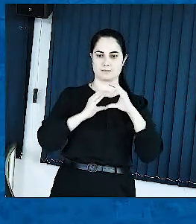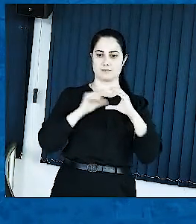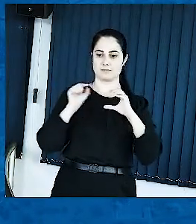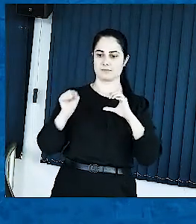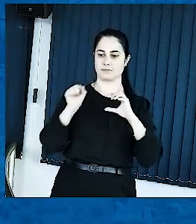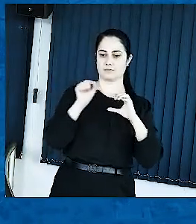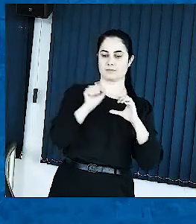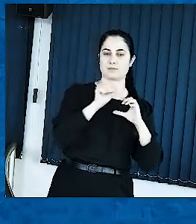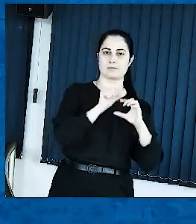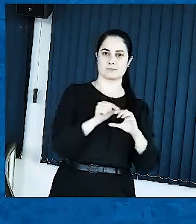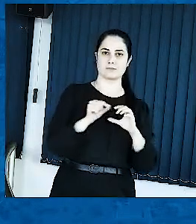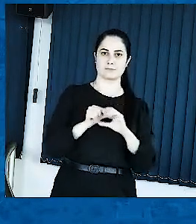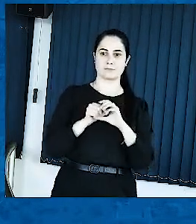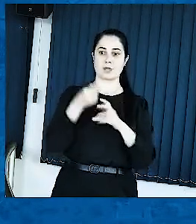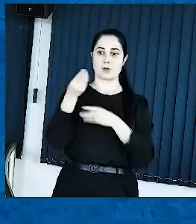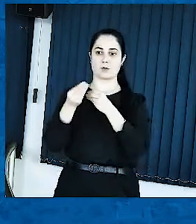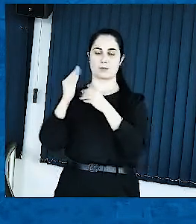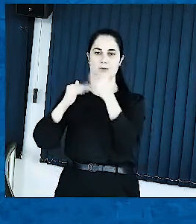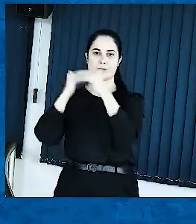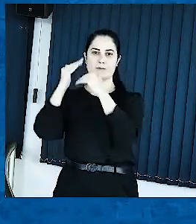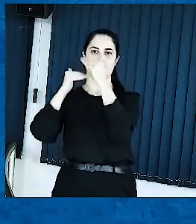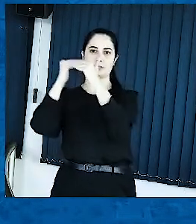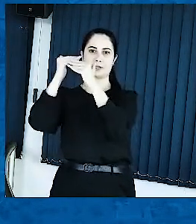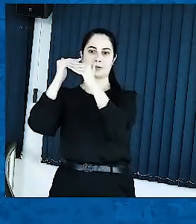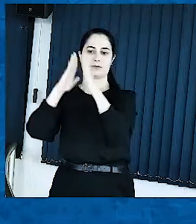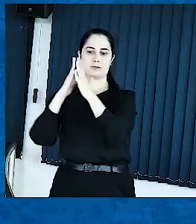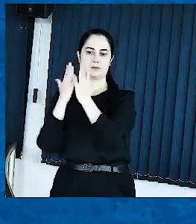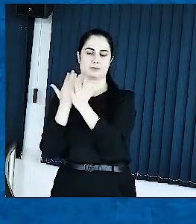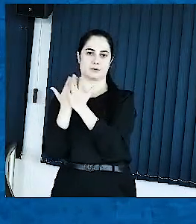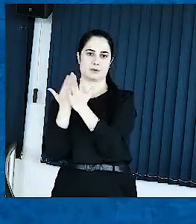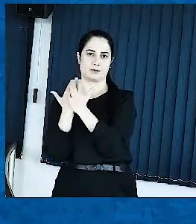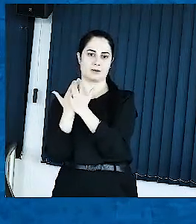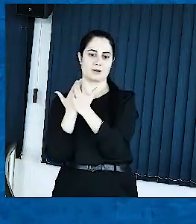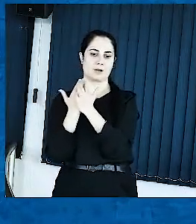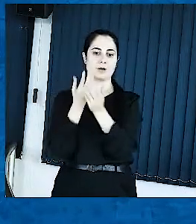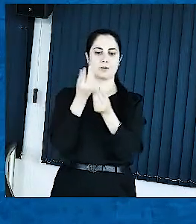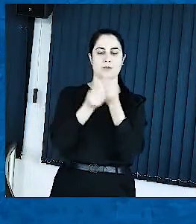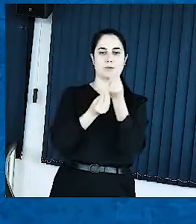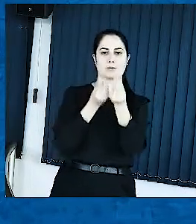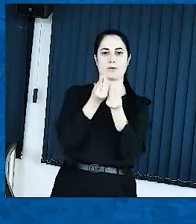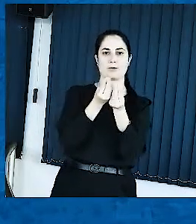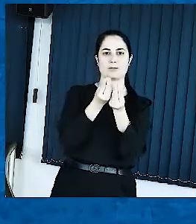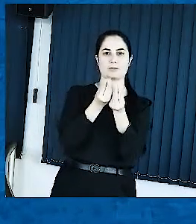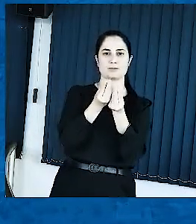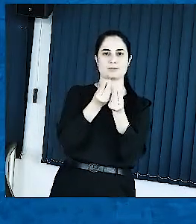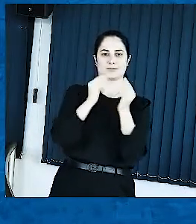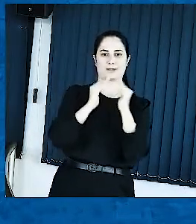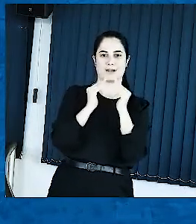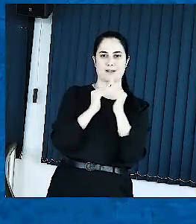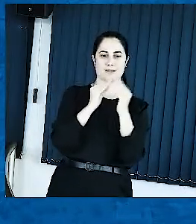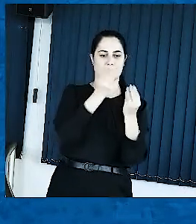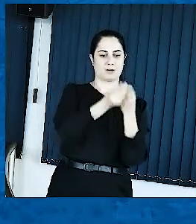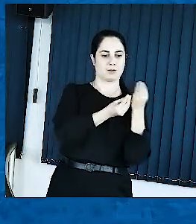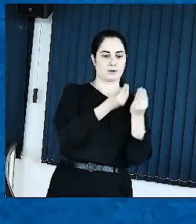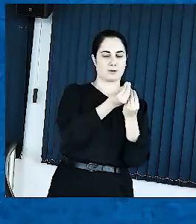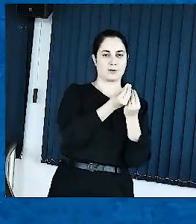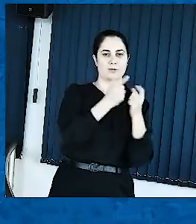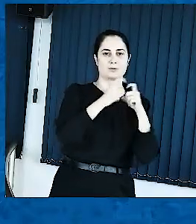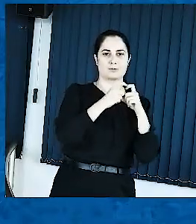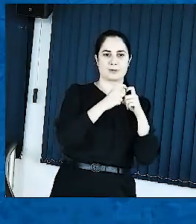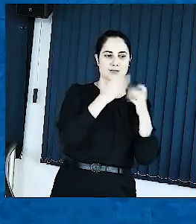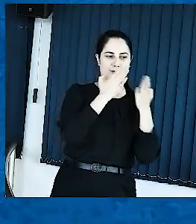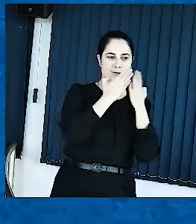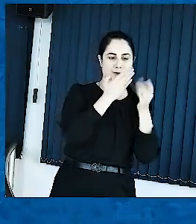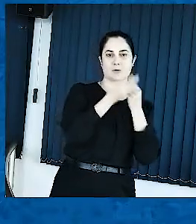eu preciso saber como que está a evolução dessa criança lá na escola, como que ela está se adaptando, se a terapia realmente está